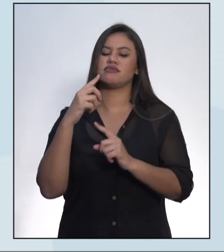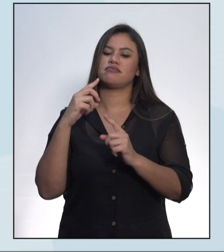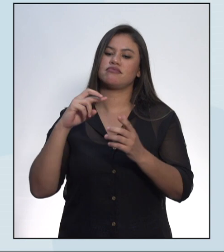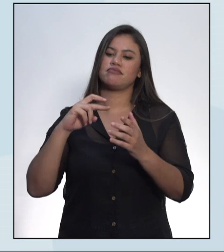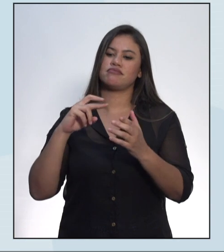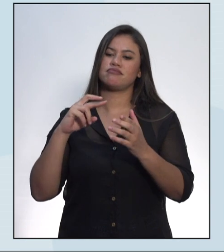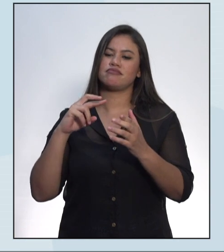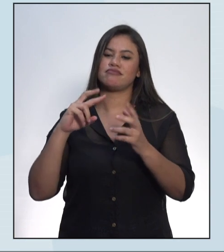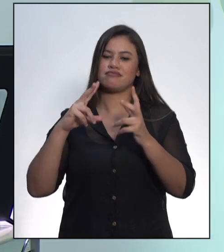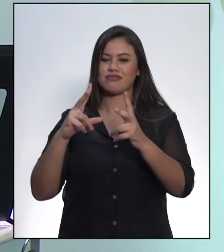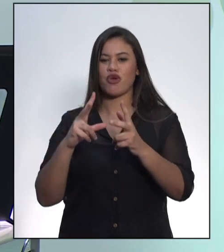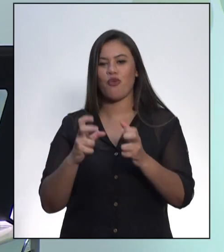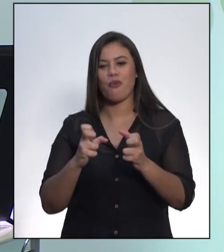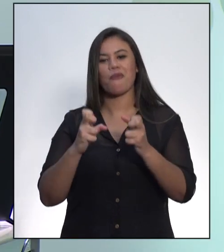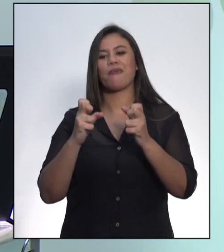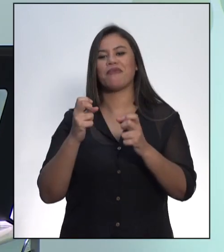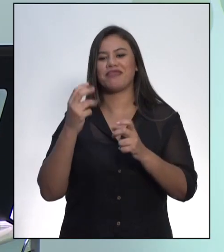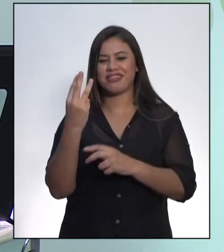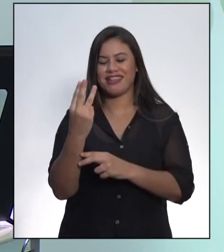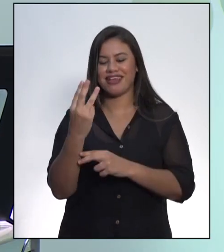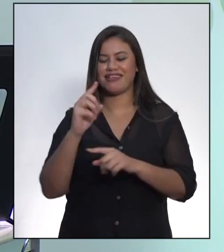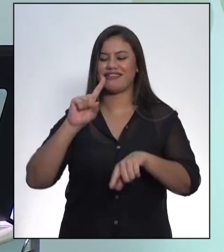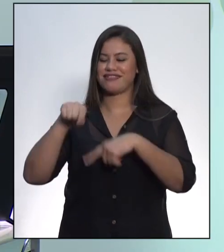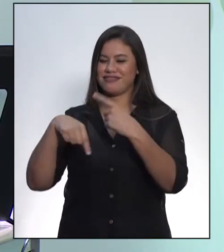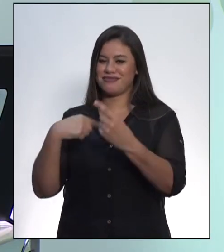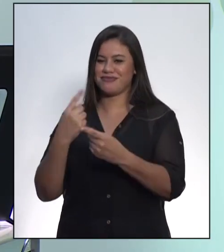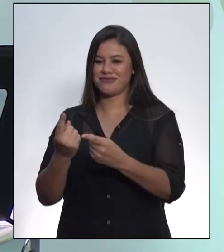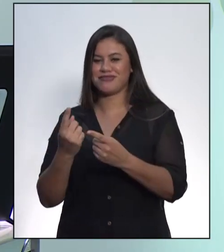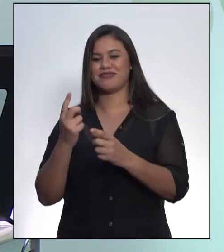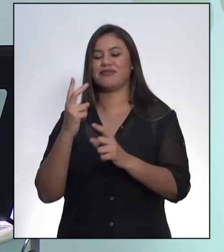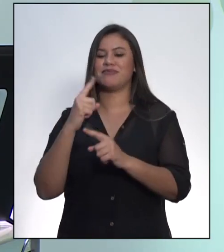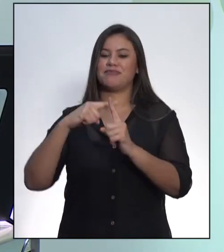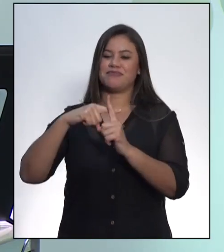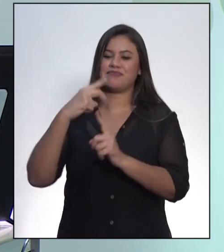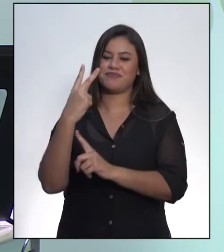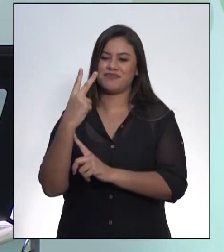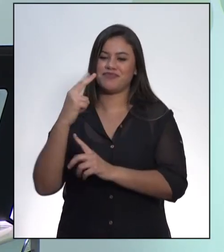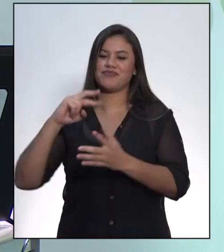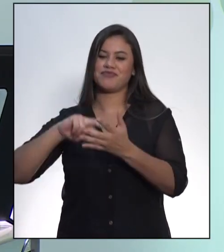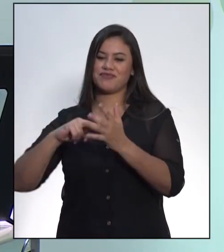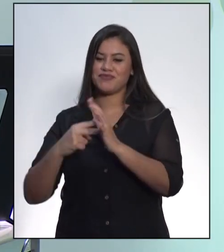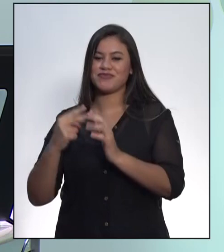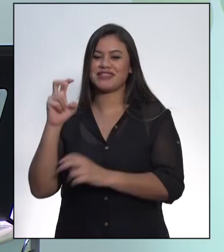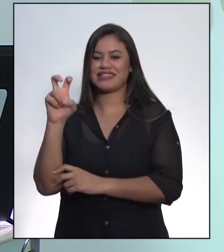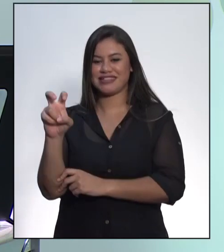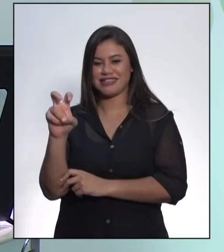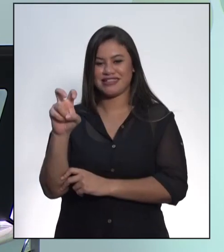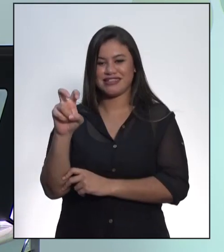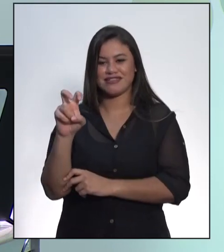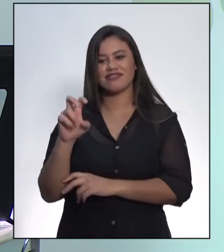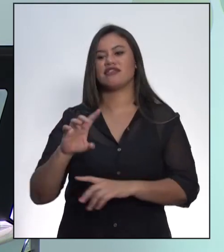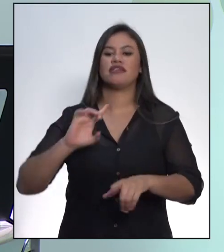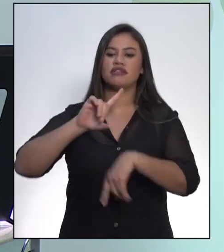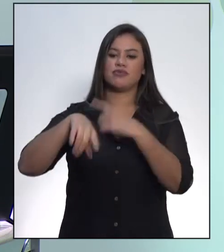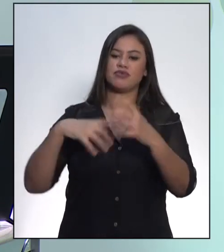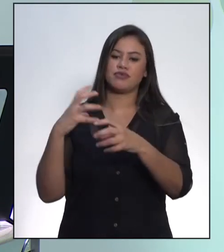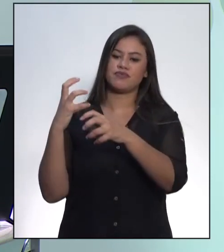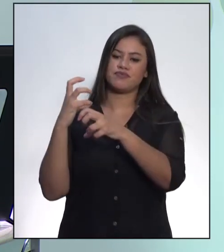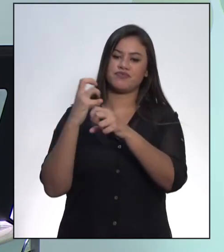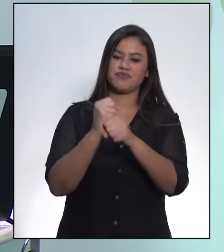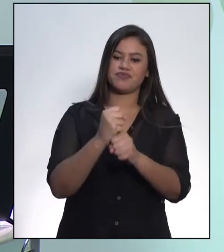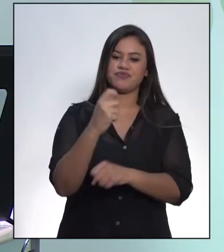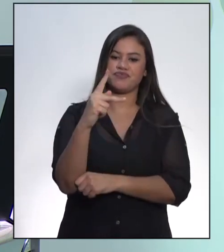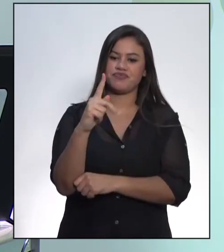6. Então, a ideia agora, nós vamos ver durante essa aula, é a somatória de PG. Pegue seu caderno